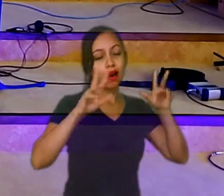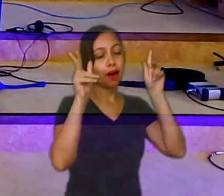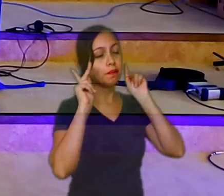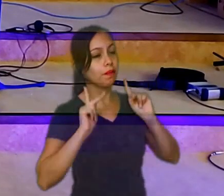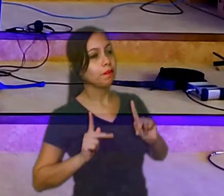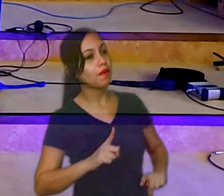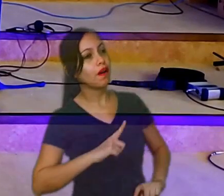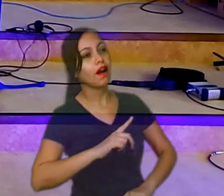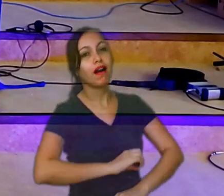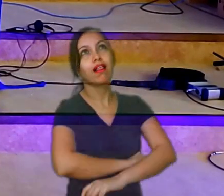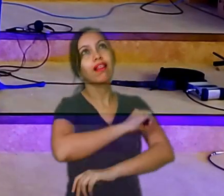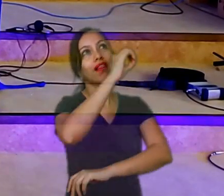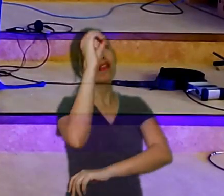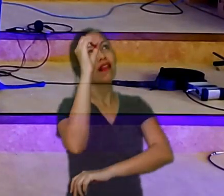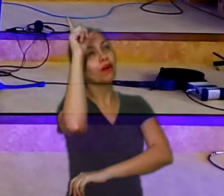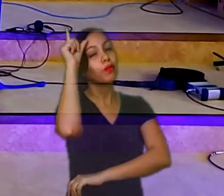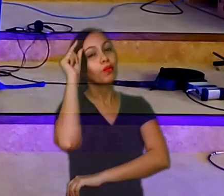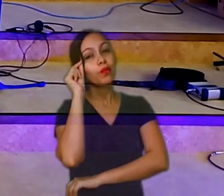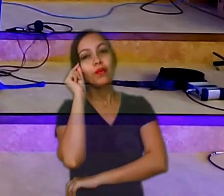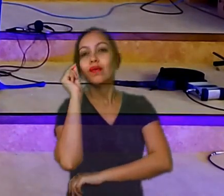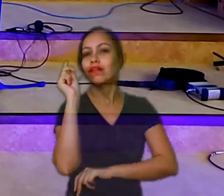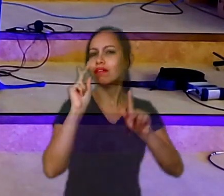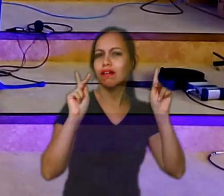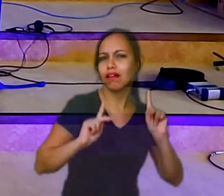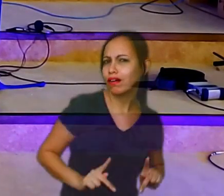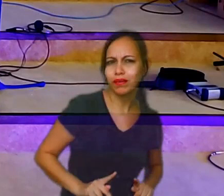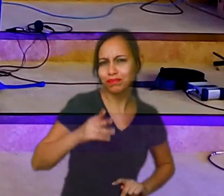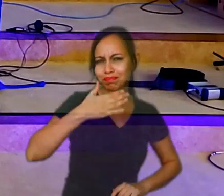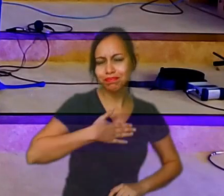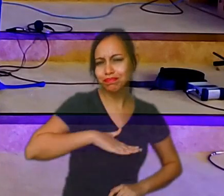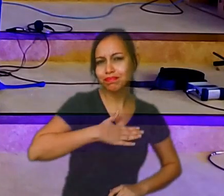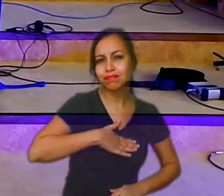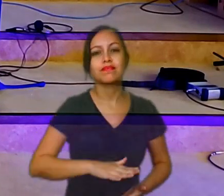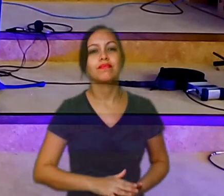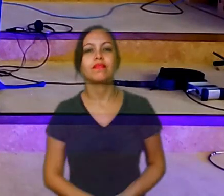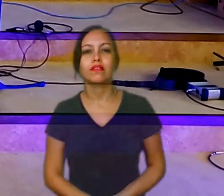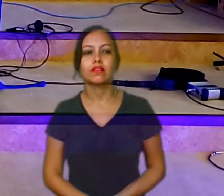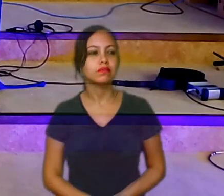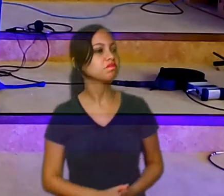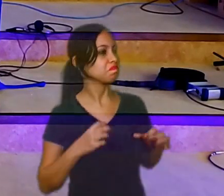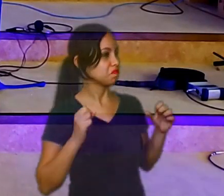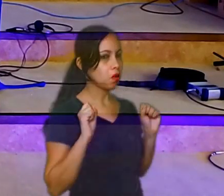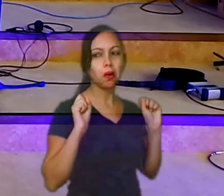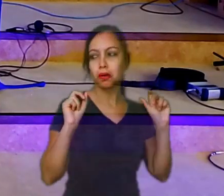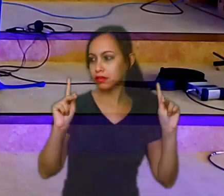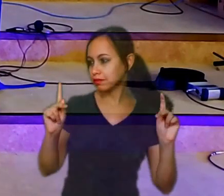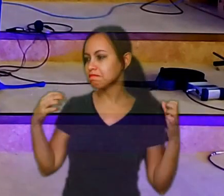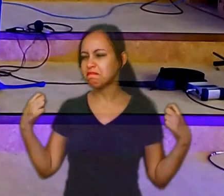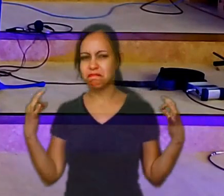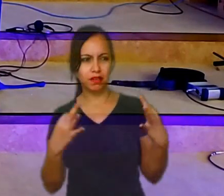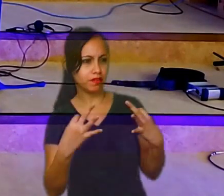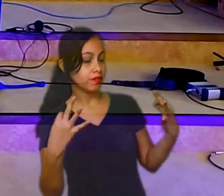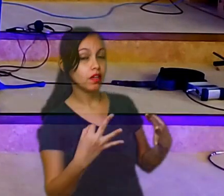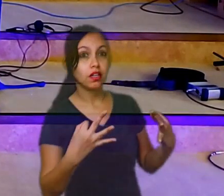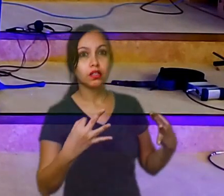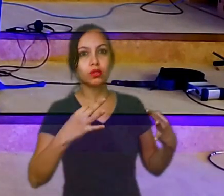que amanhece na nossas vidas tranquilo, muito calmo. Está tudo sob controle.